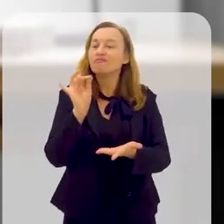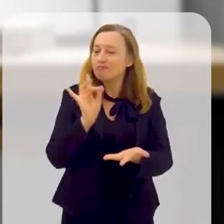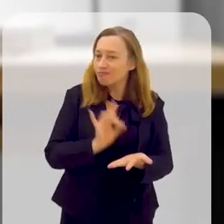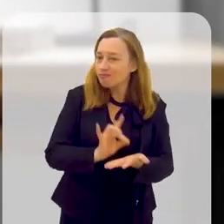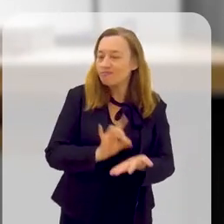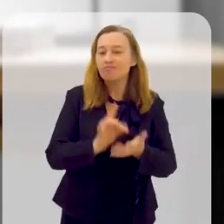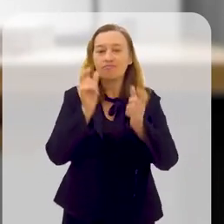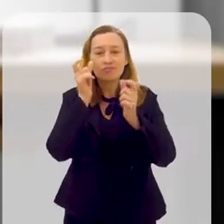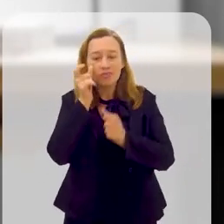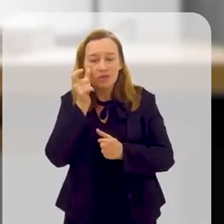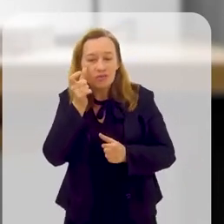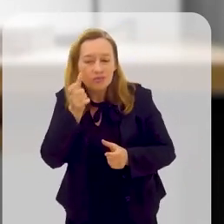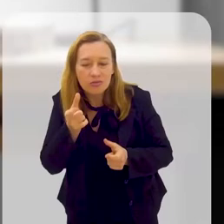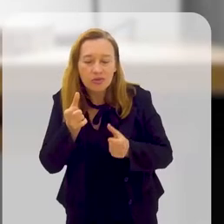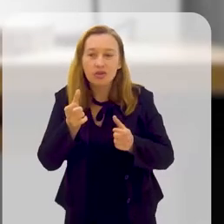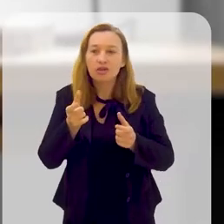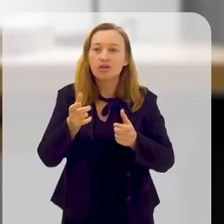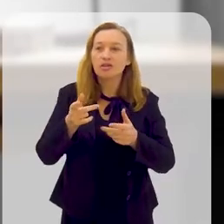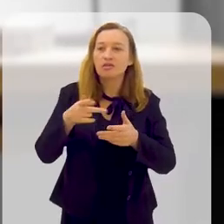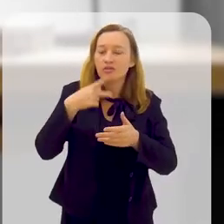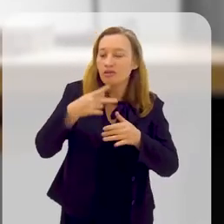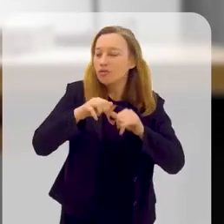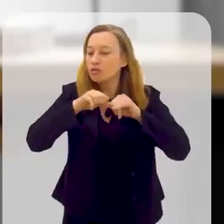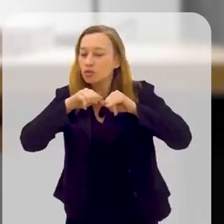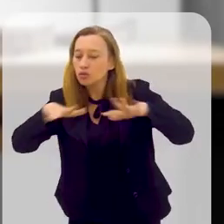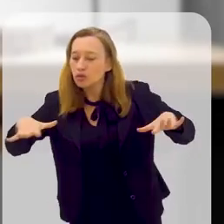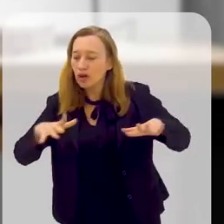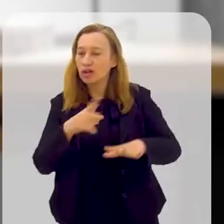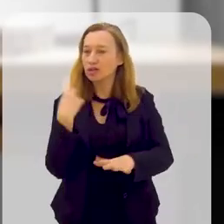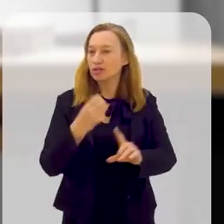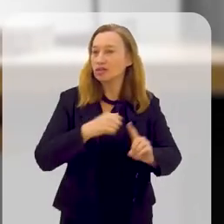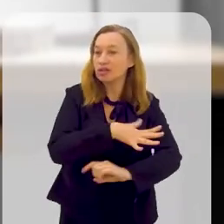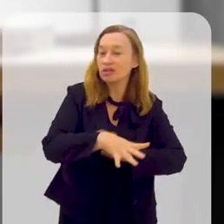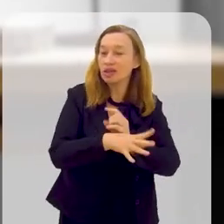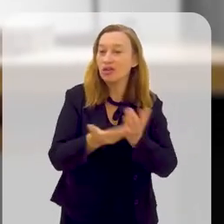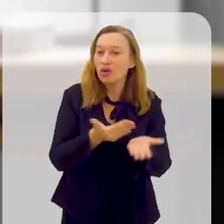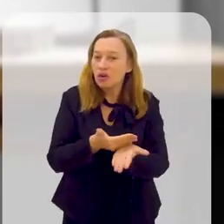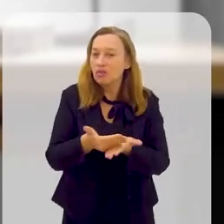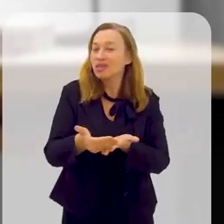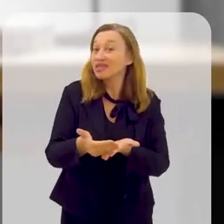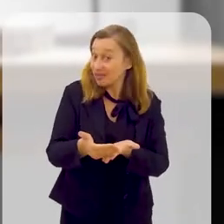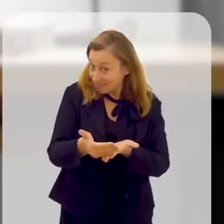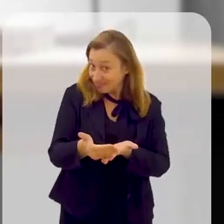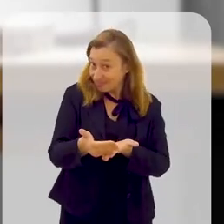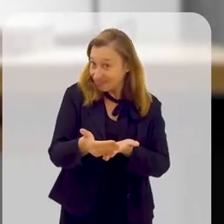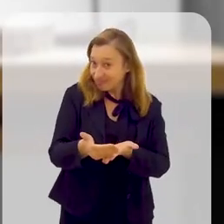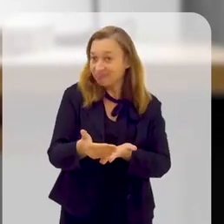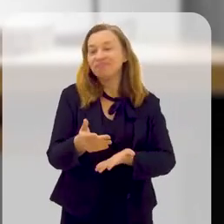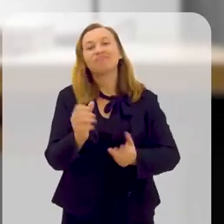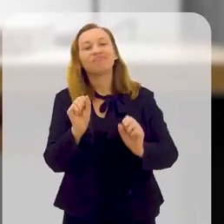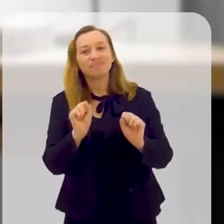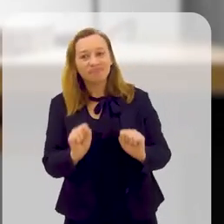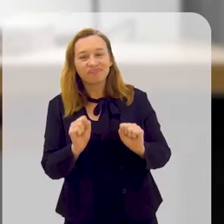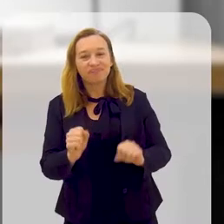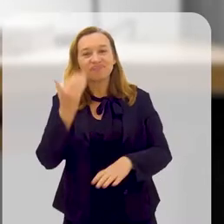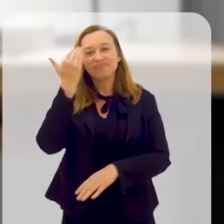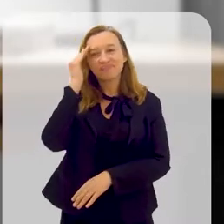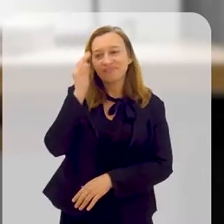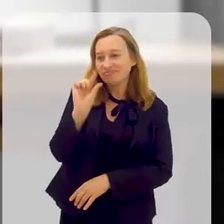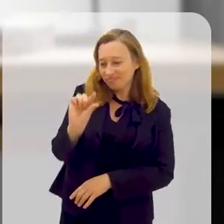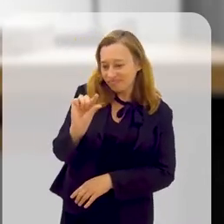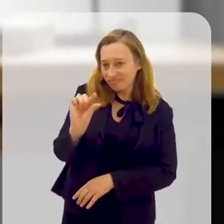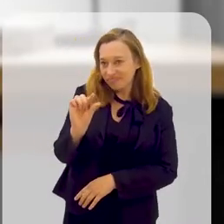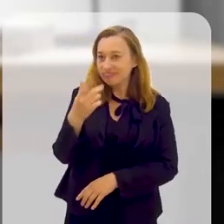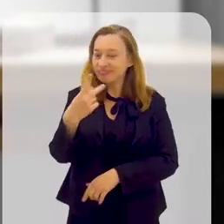que realmente precisa ser olhado precisa ser divulgado na nossa sociedade eu vou começar por Ele para a gente